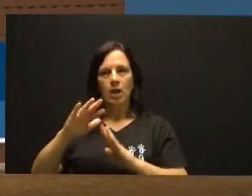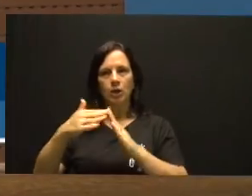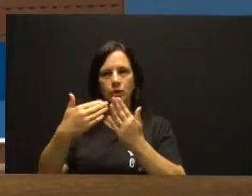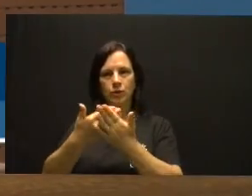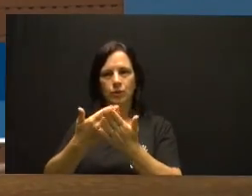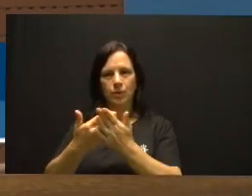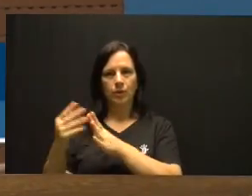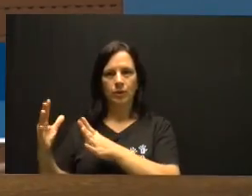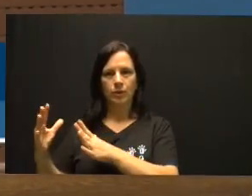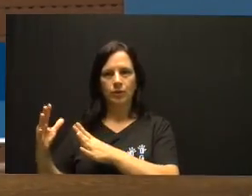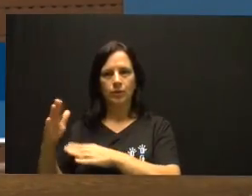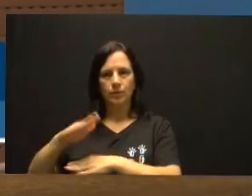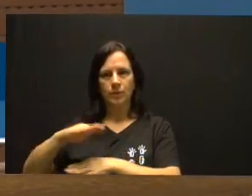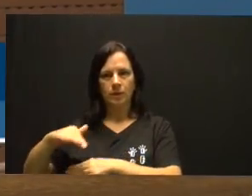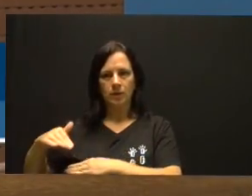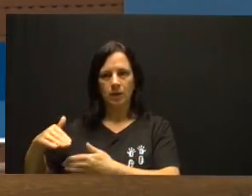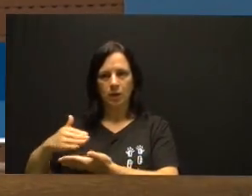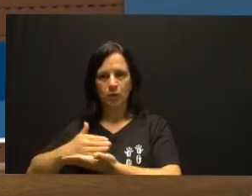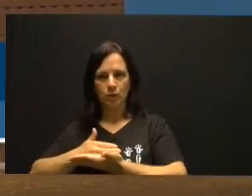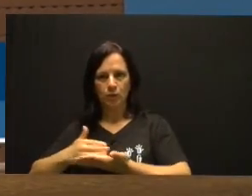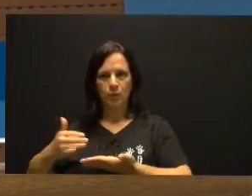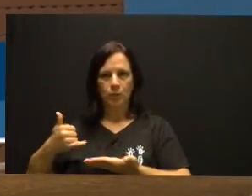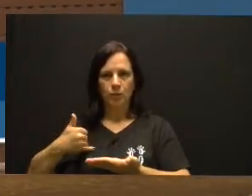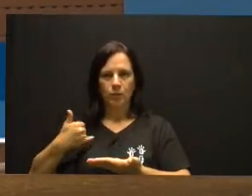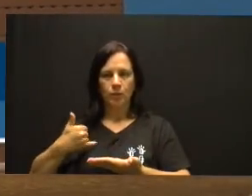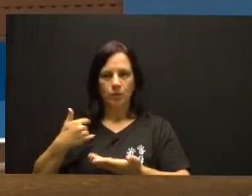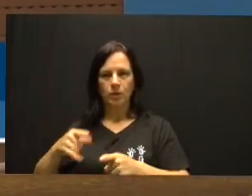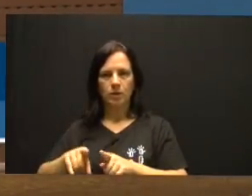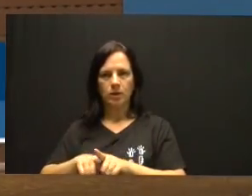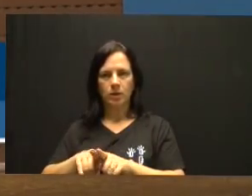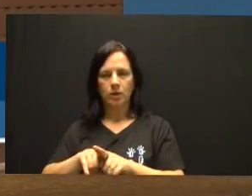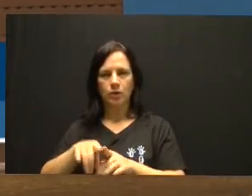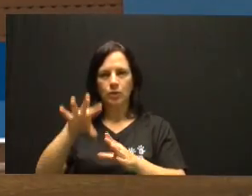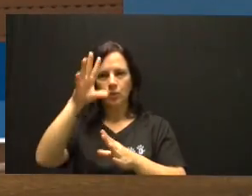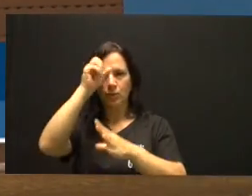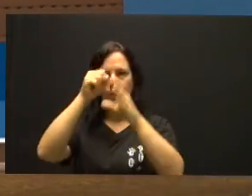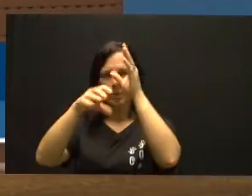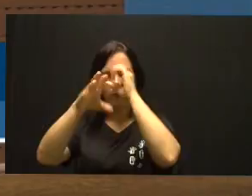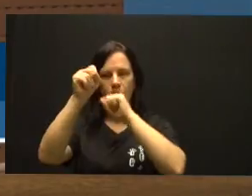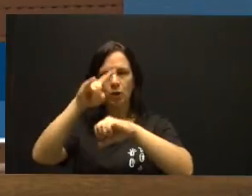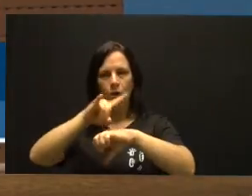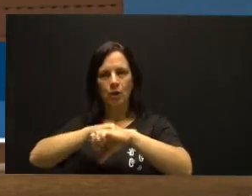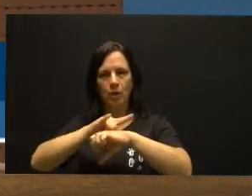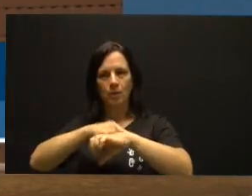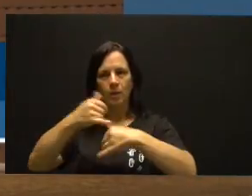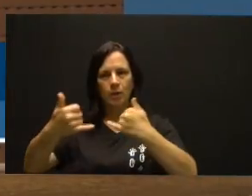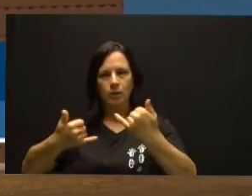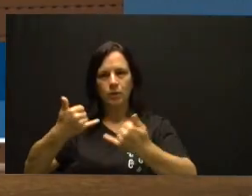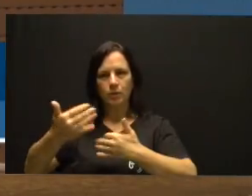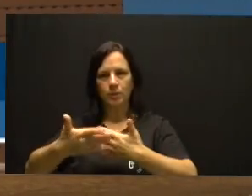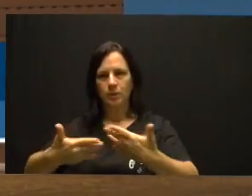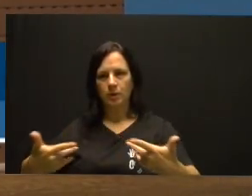atendia as crianças da fase inicial do aprendizado. Banheiros e brinquedos